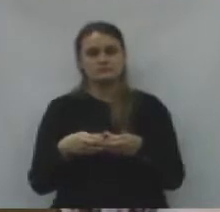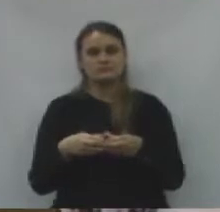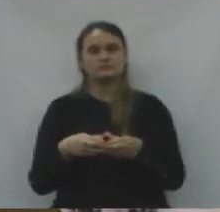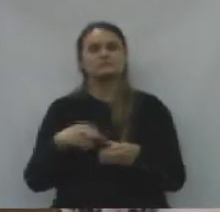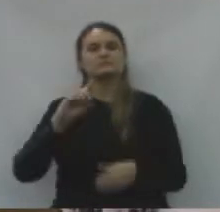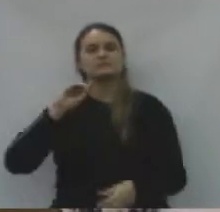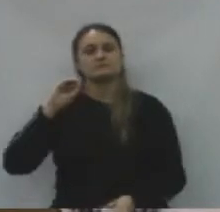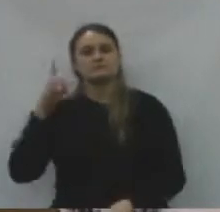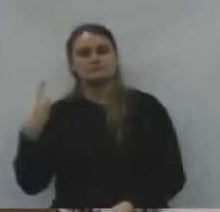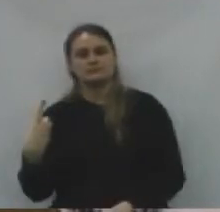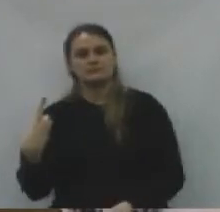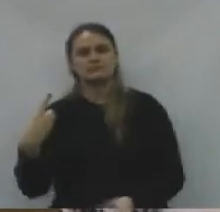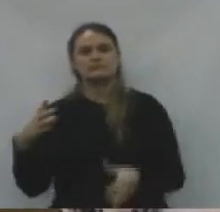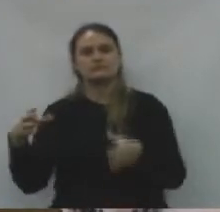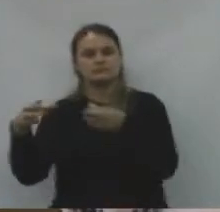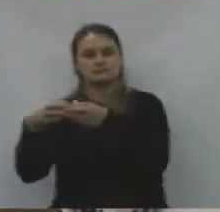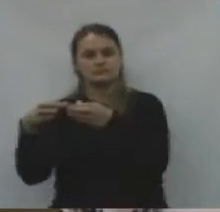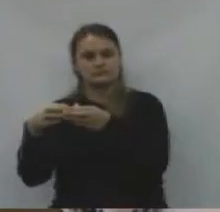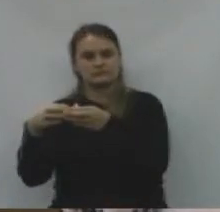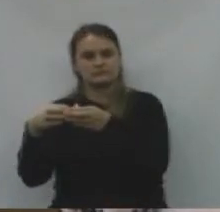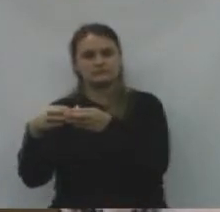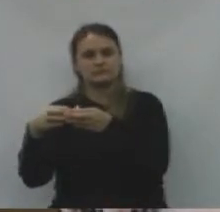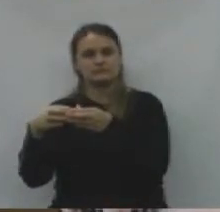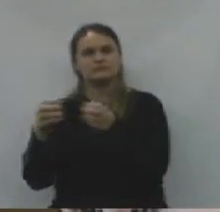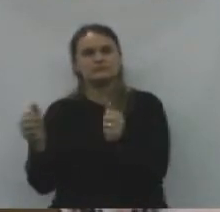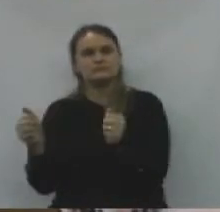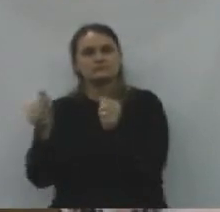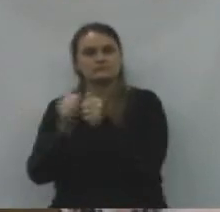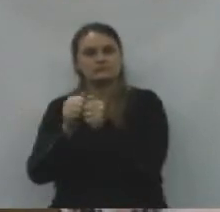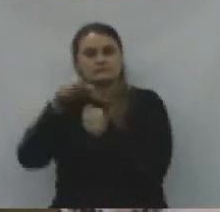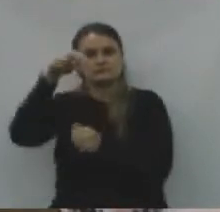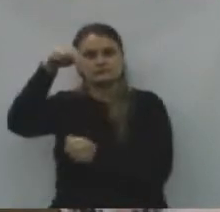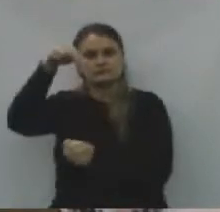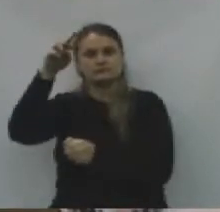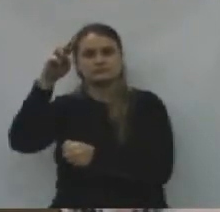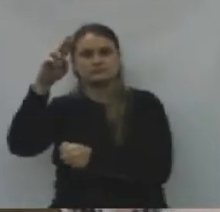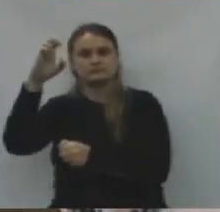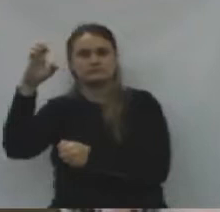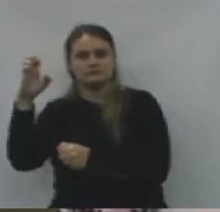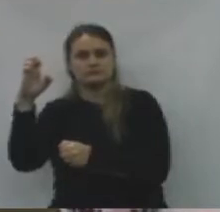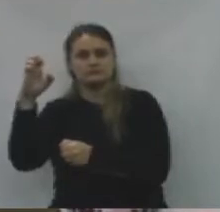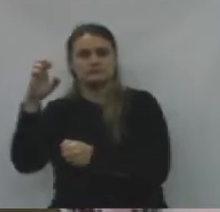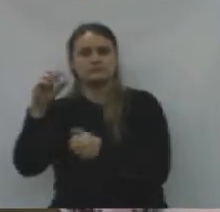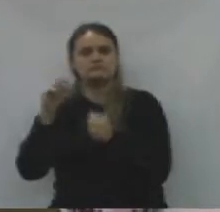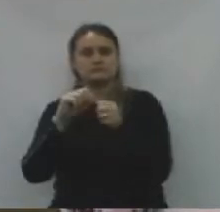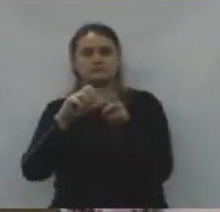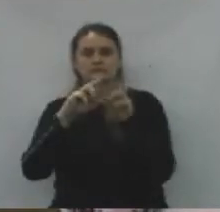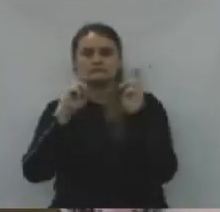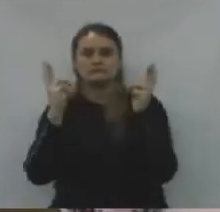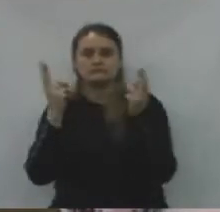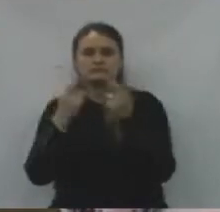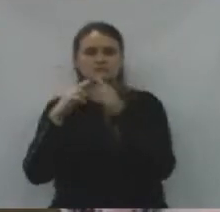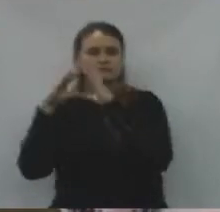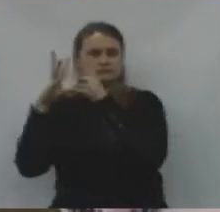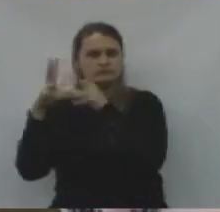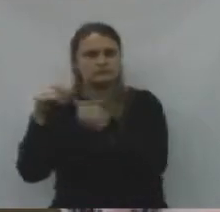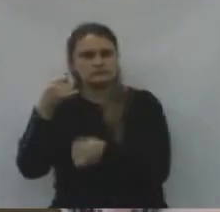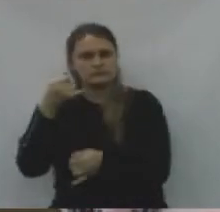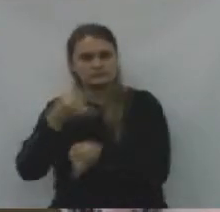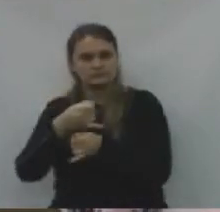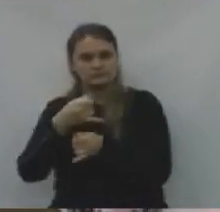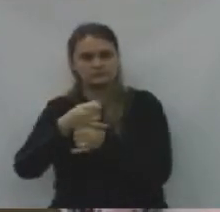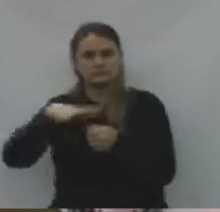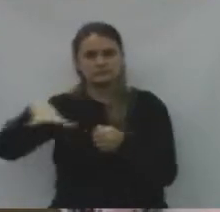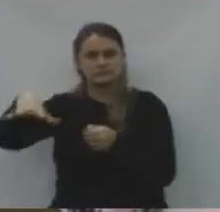rossoni alexandre curi e demais deputados estiveram junto ao núcleo de educação uma reunião com todos os diretores da